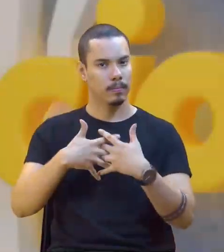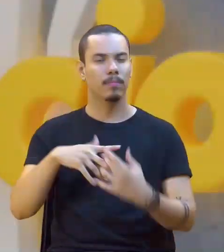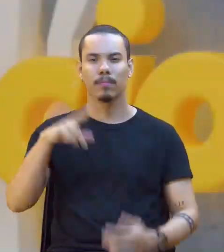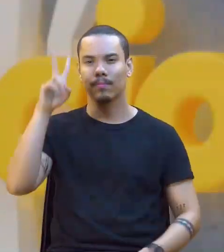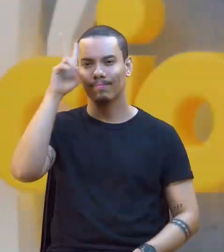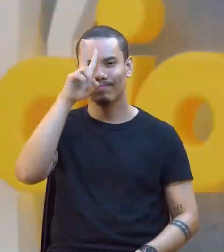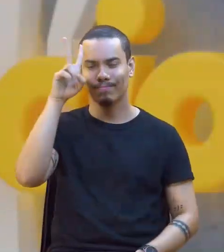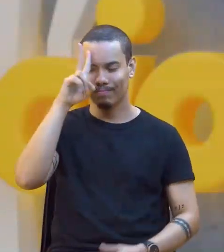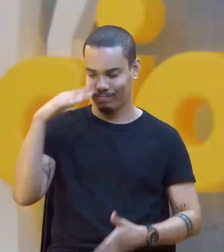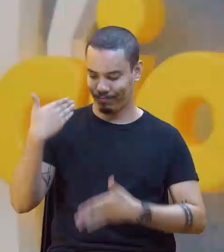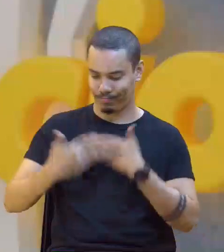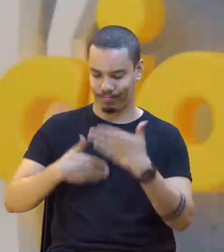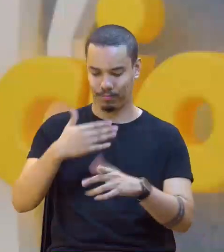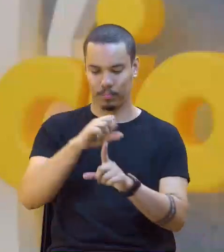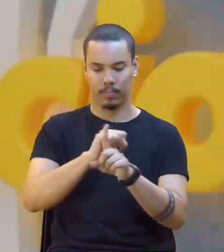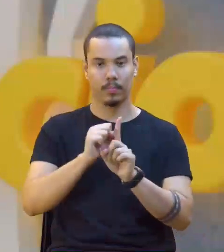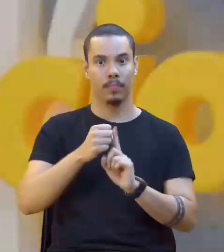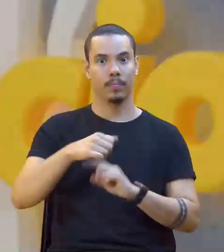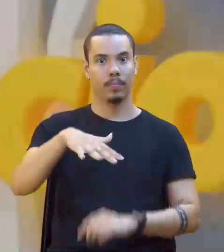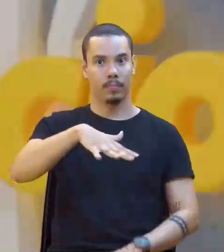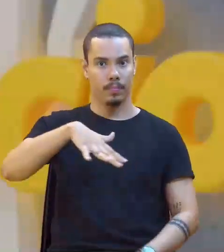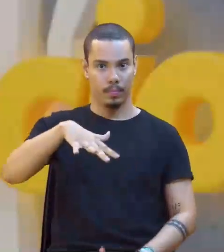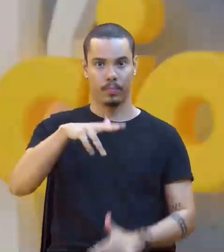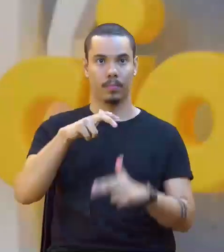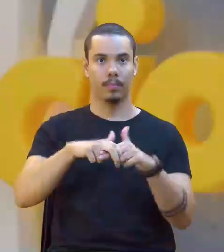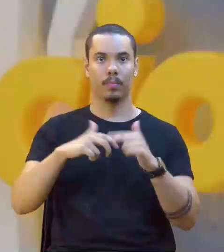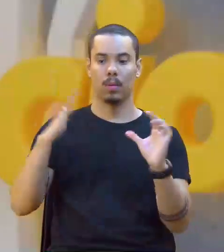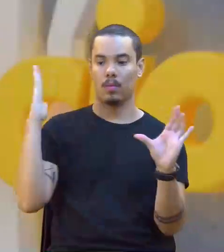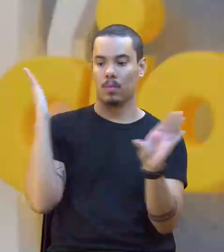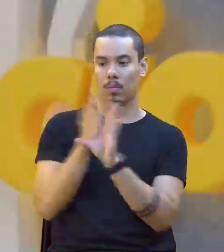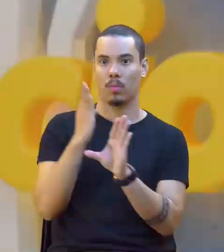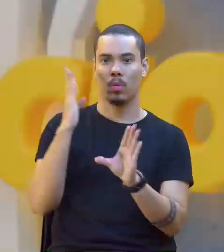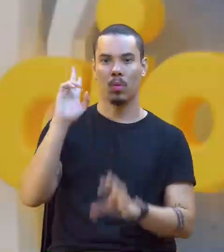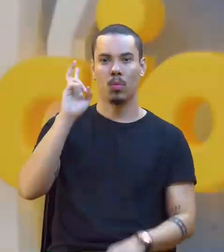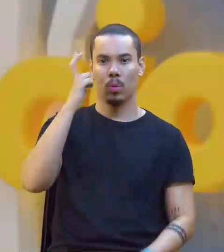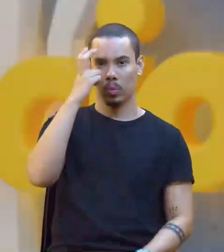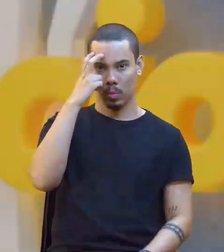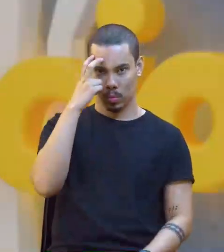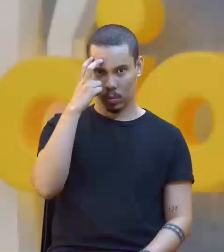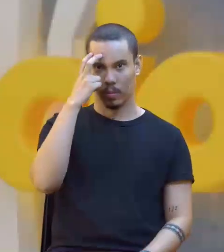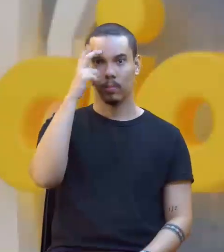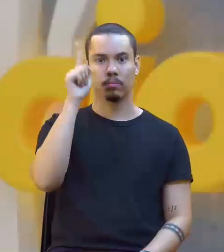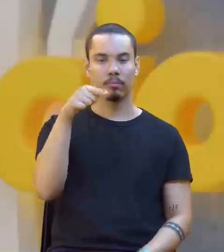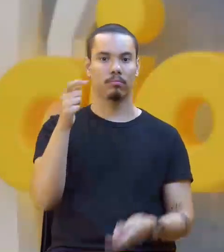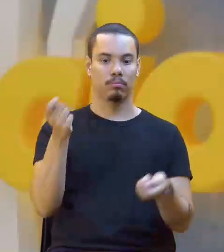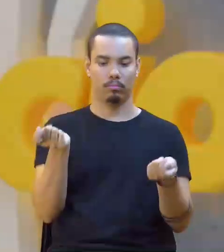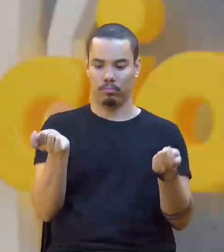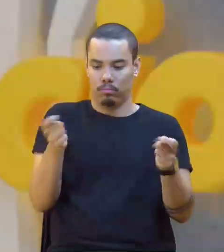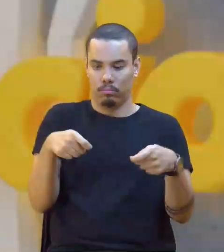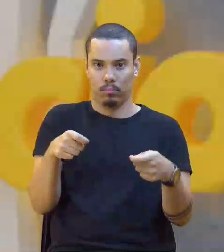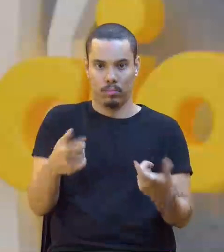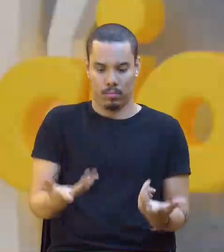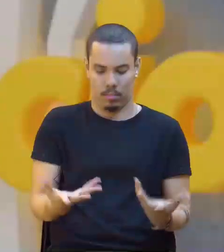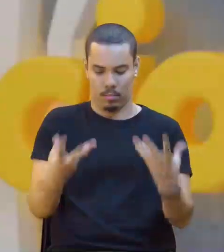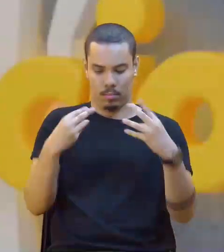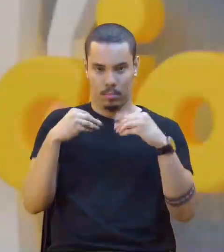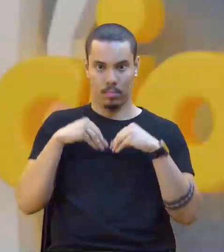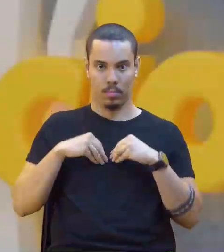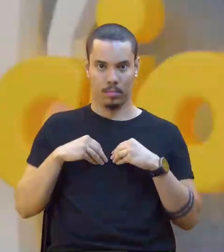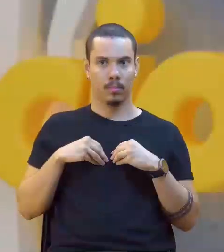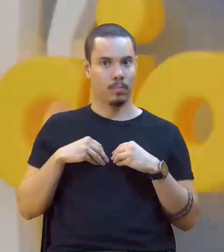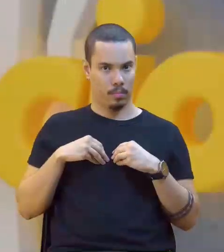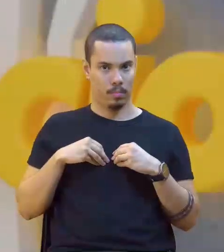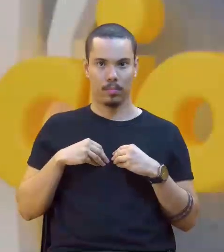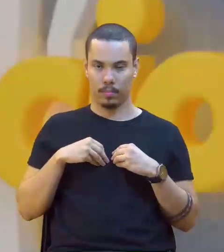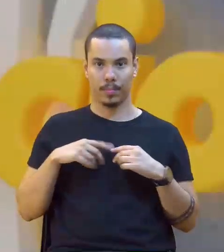processo de socialização? É através da cultura que isso é posto para dentro. Isso vem para dentro,